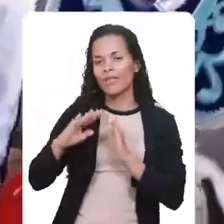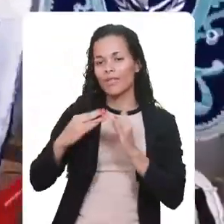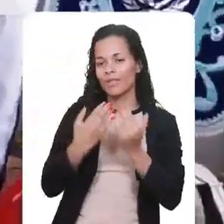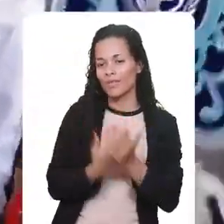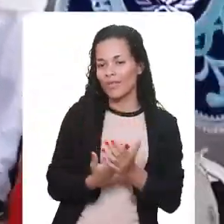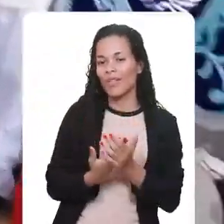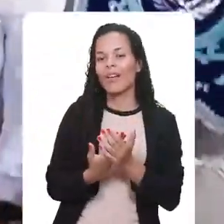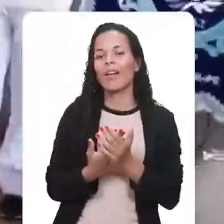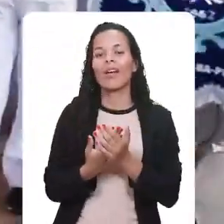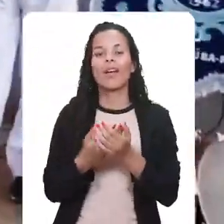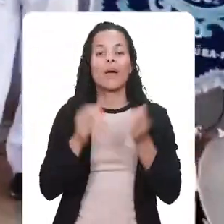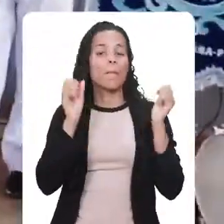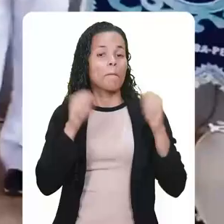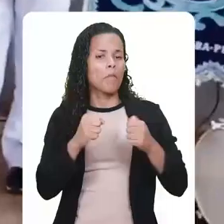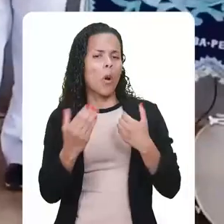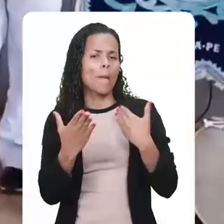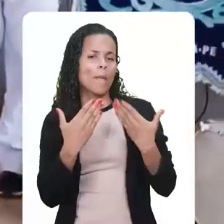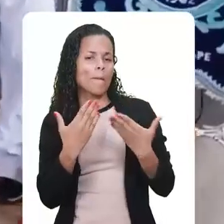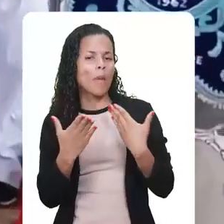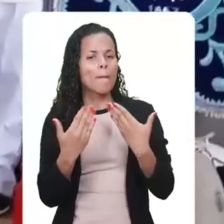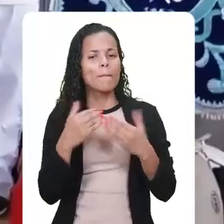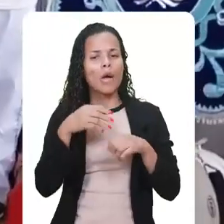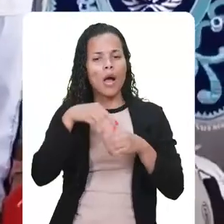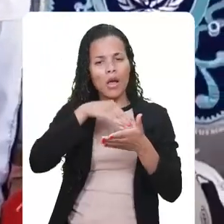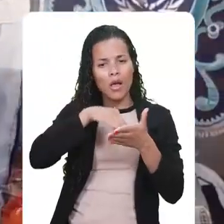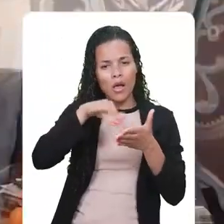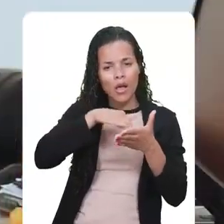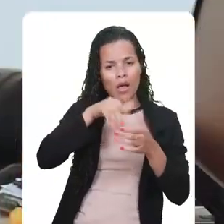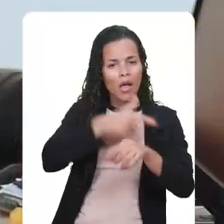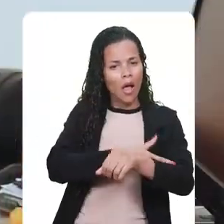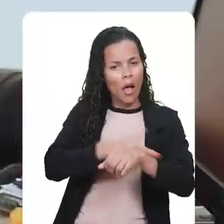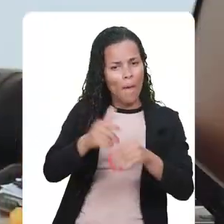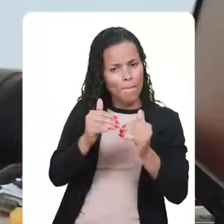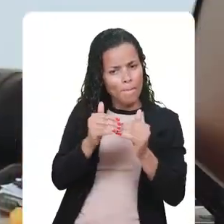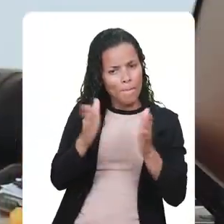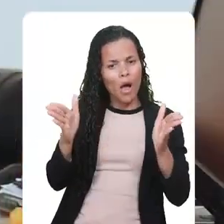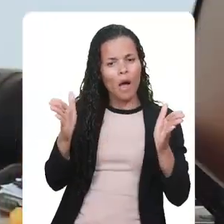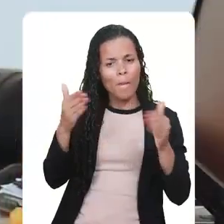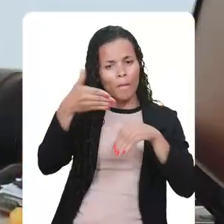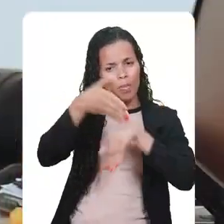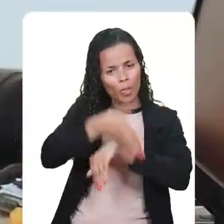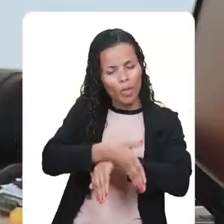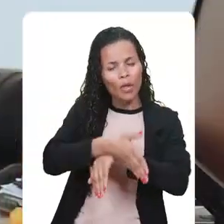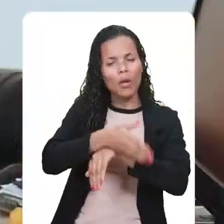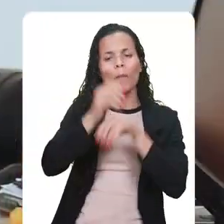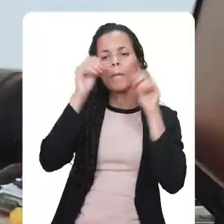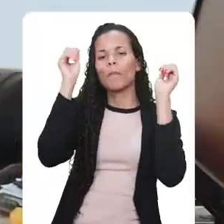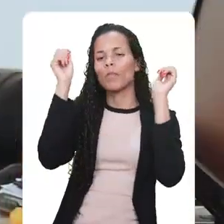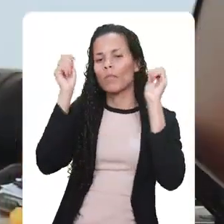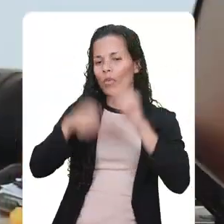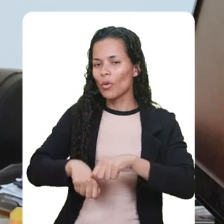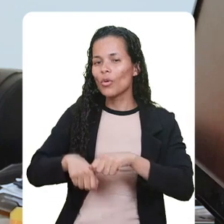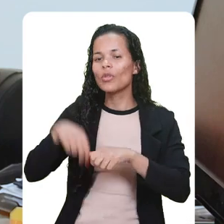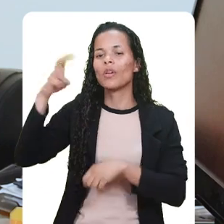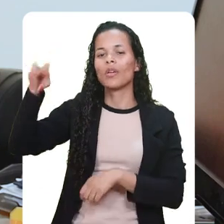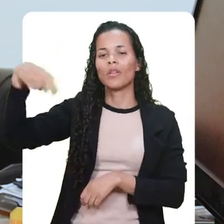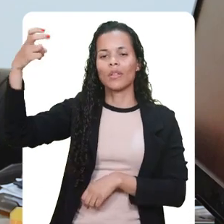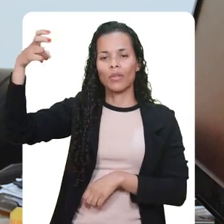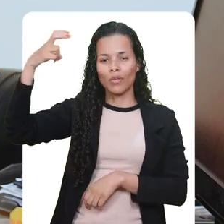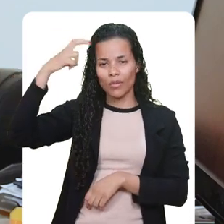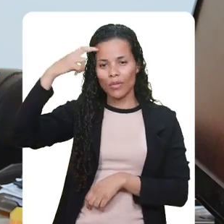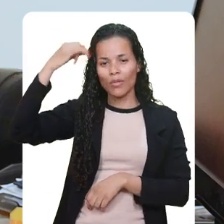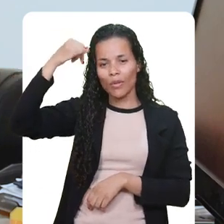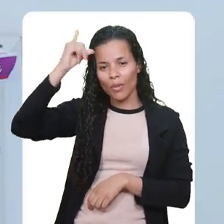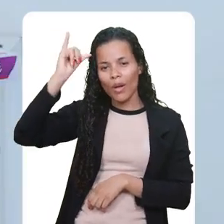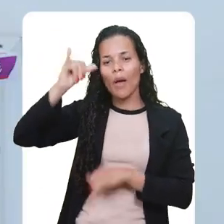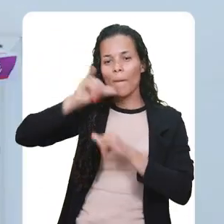nas escolas, né? E a gente, conversando com a secretária de Educação, abriu-se esse espaço para que eles levassem a